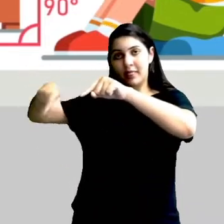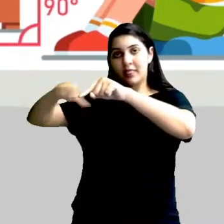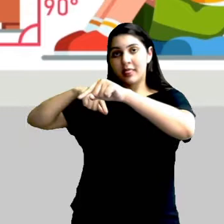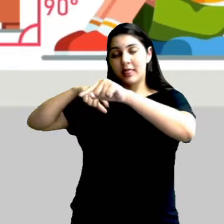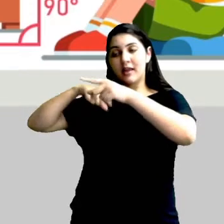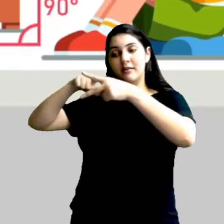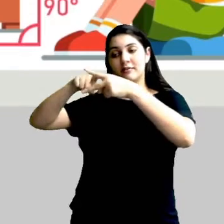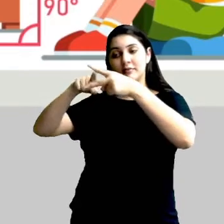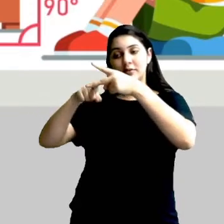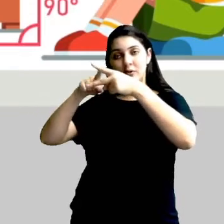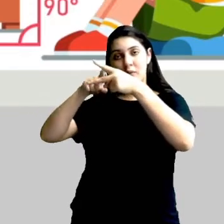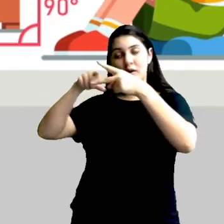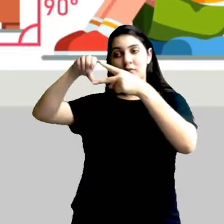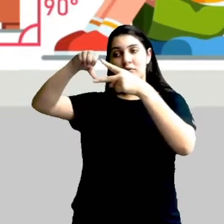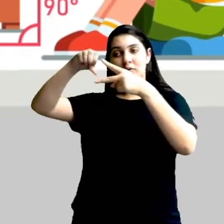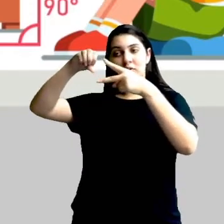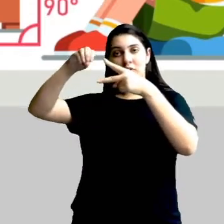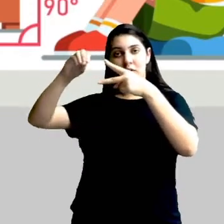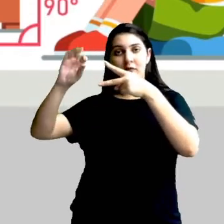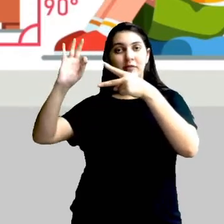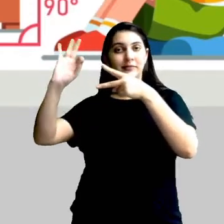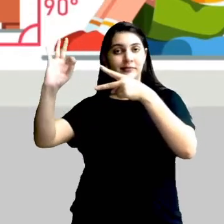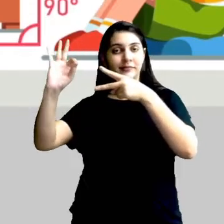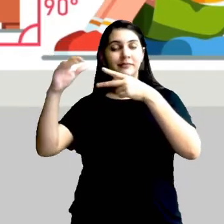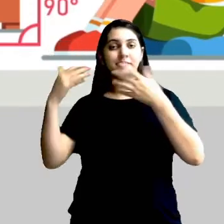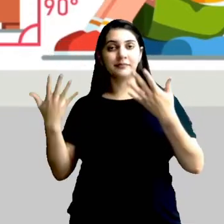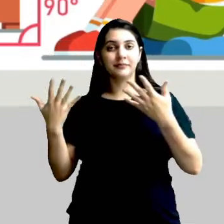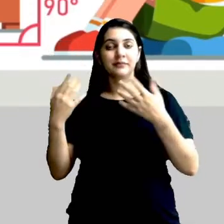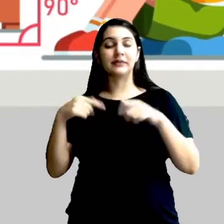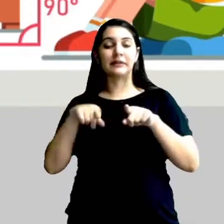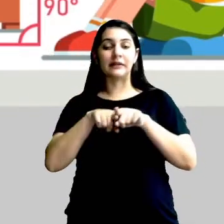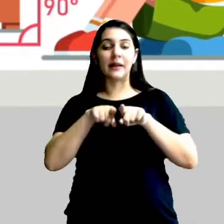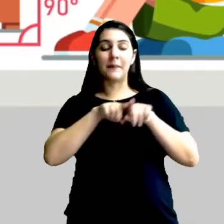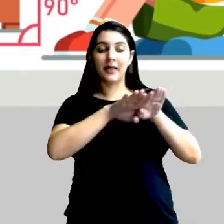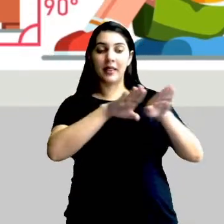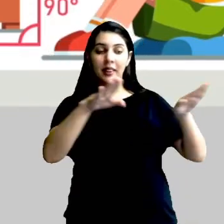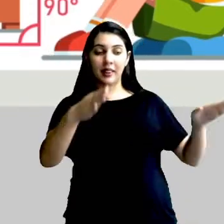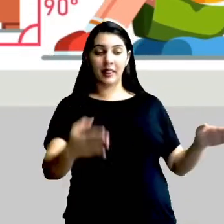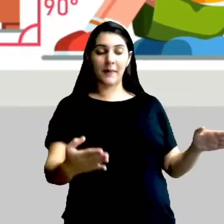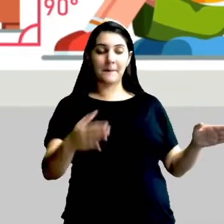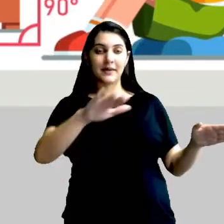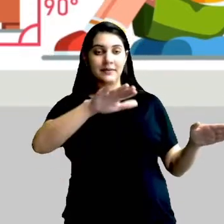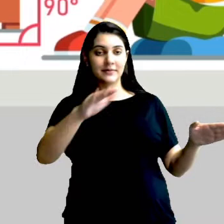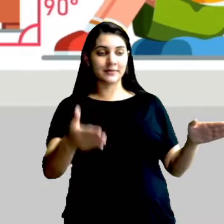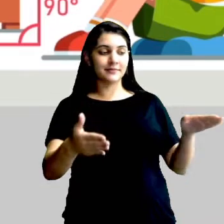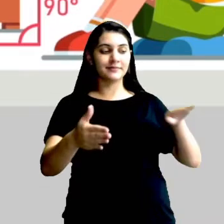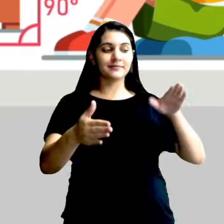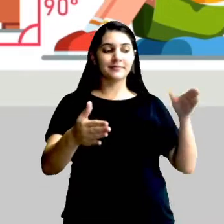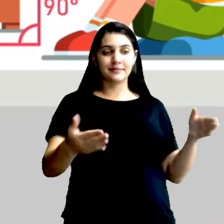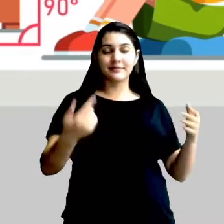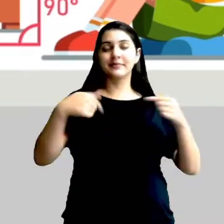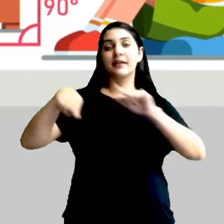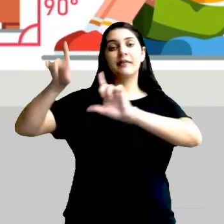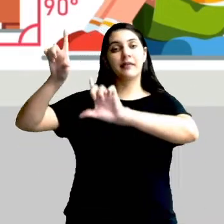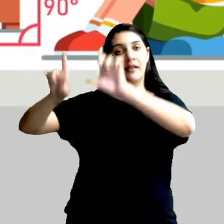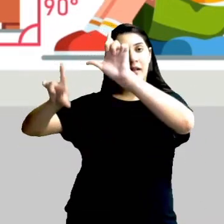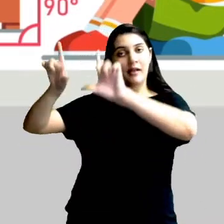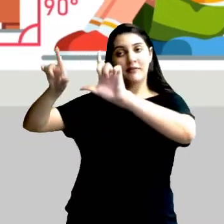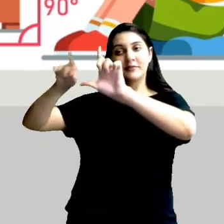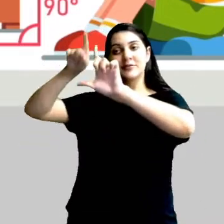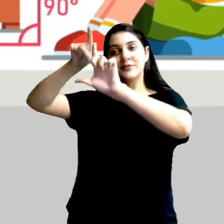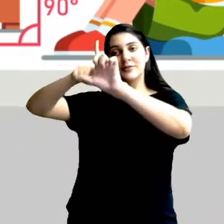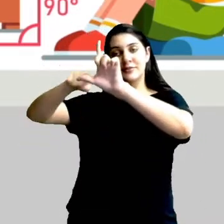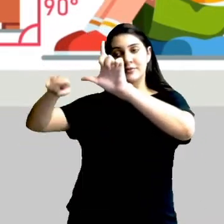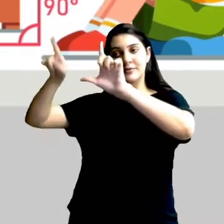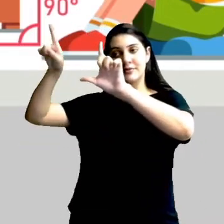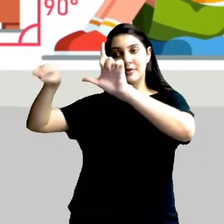um ângulo reto, um ângulo de 90 graus. As quinas da mesa, a quina da televisão, da